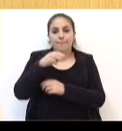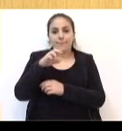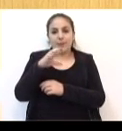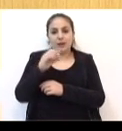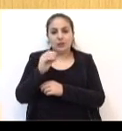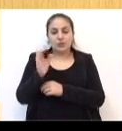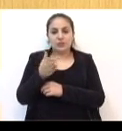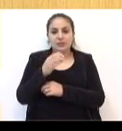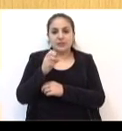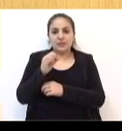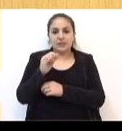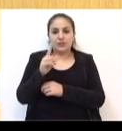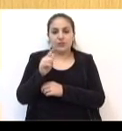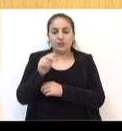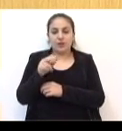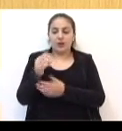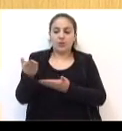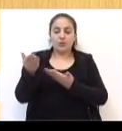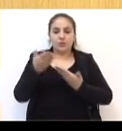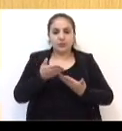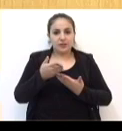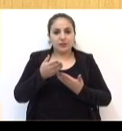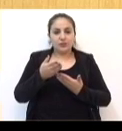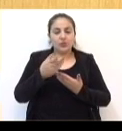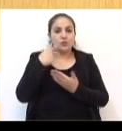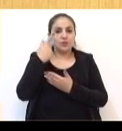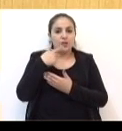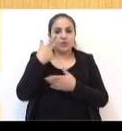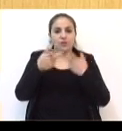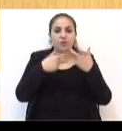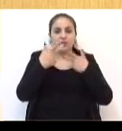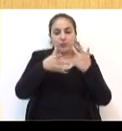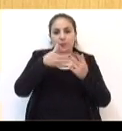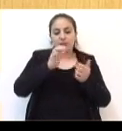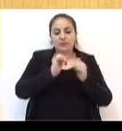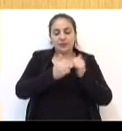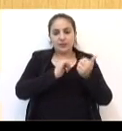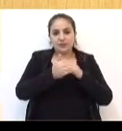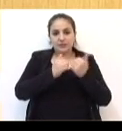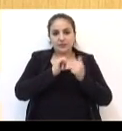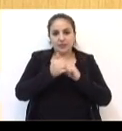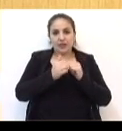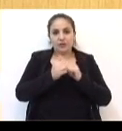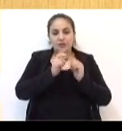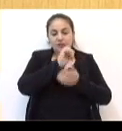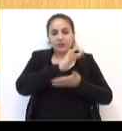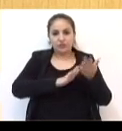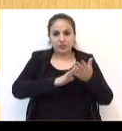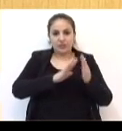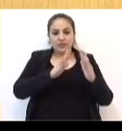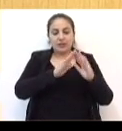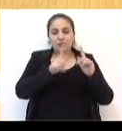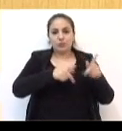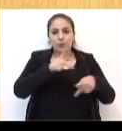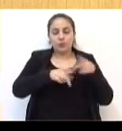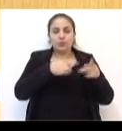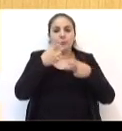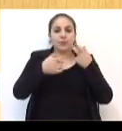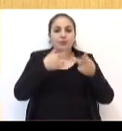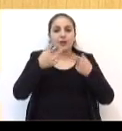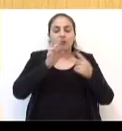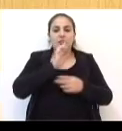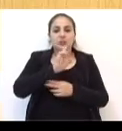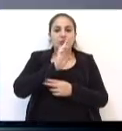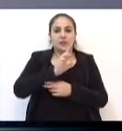como convidado. No programa, o parlamentar faz um balanço das atividades na Casa do Povo e comenta o resultado